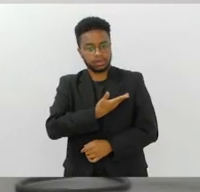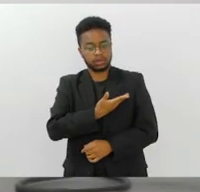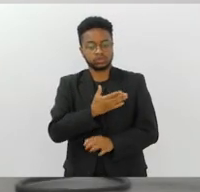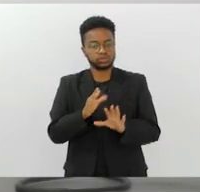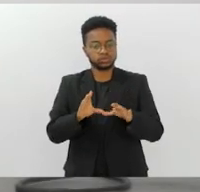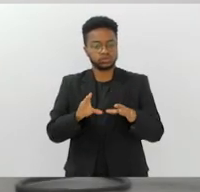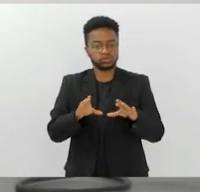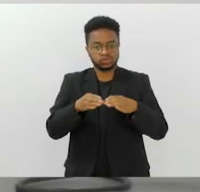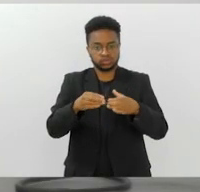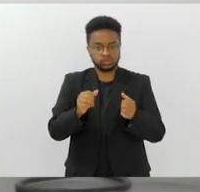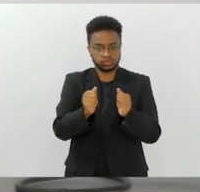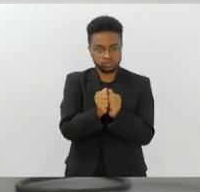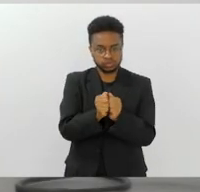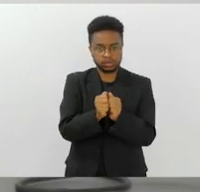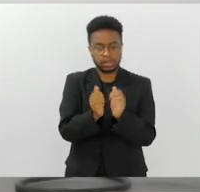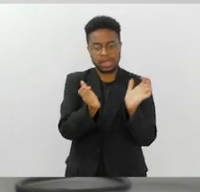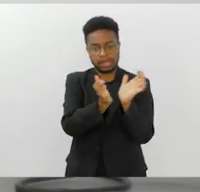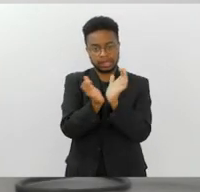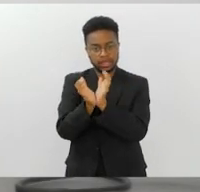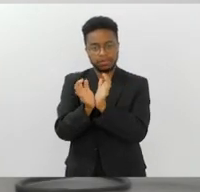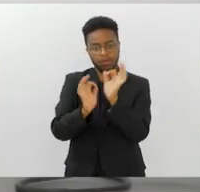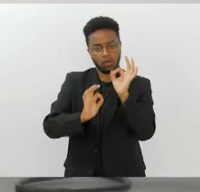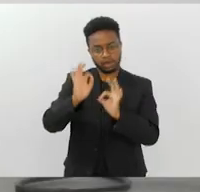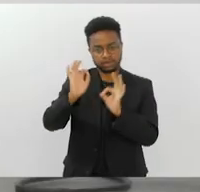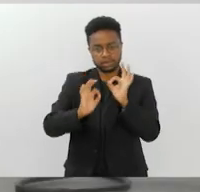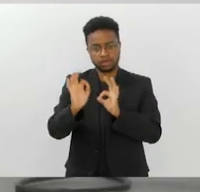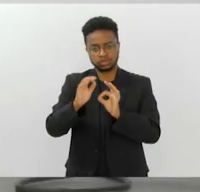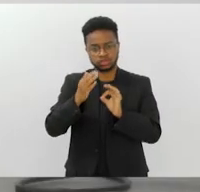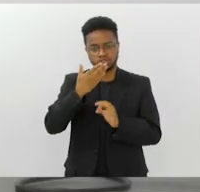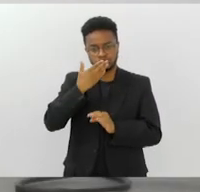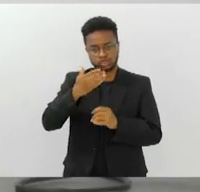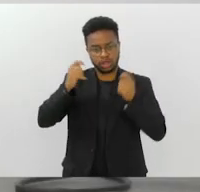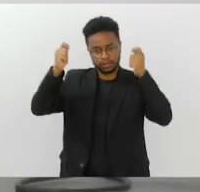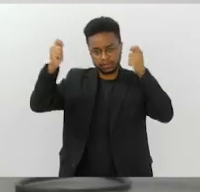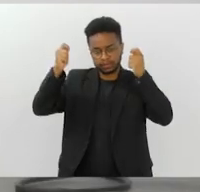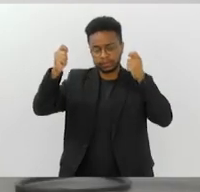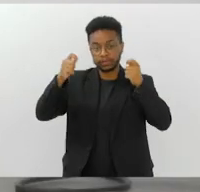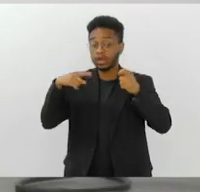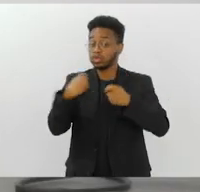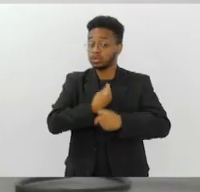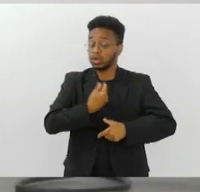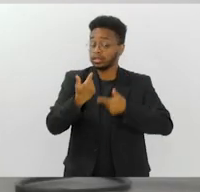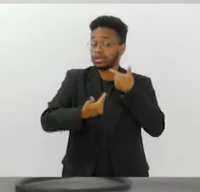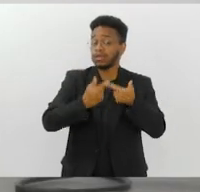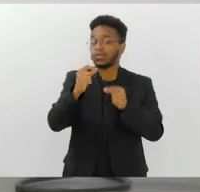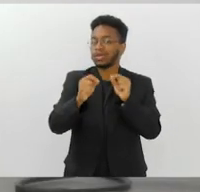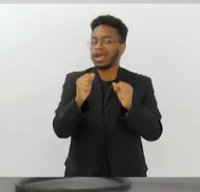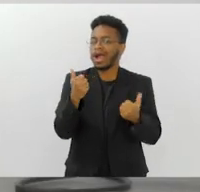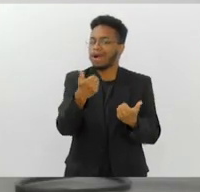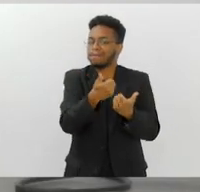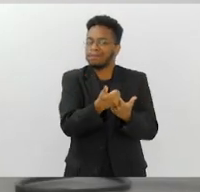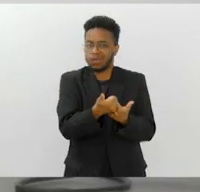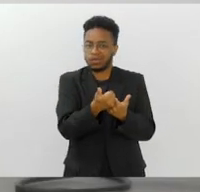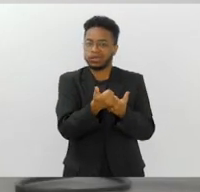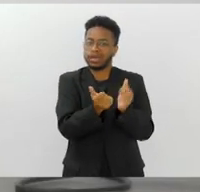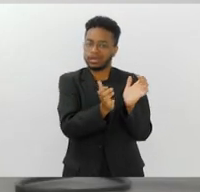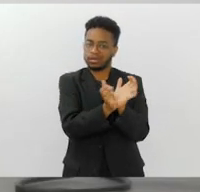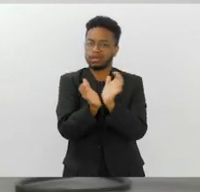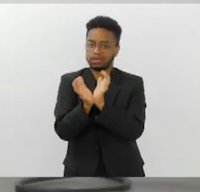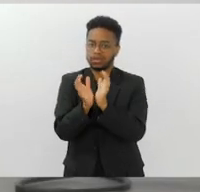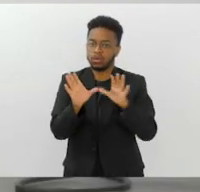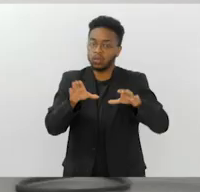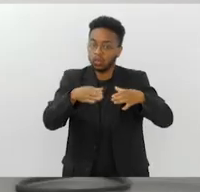organizadas tá aqui nós trabalhamos muito de Apoio às torcidas tá